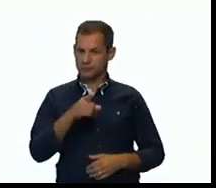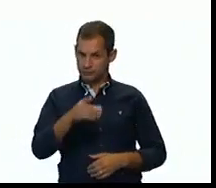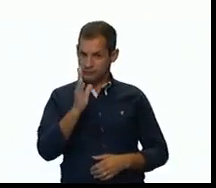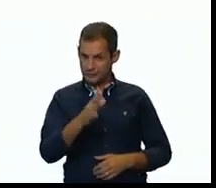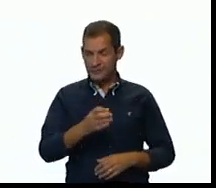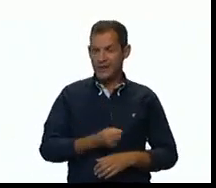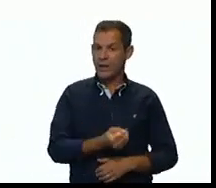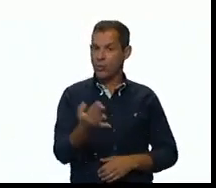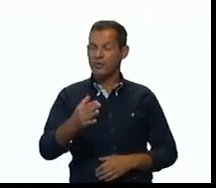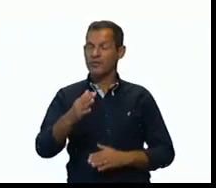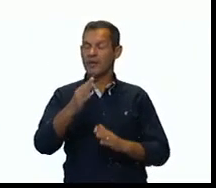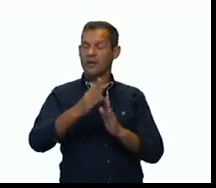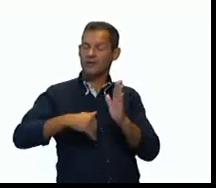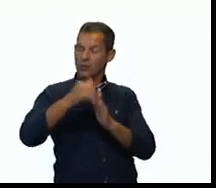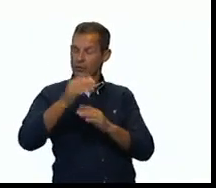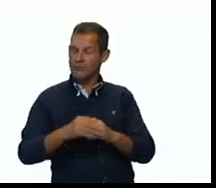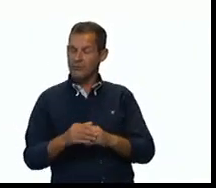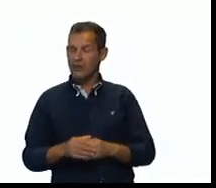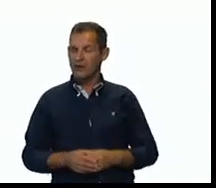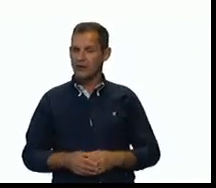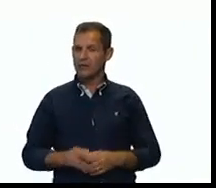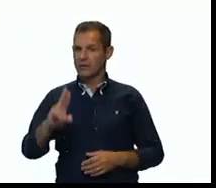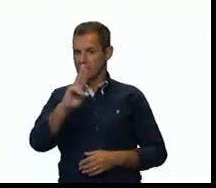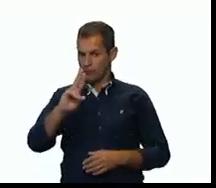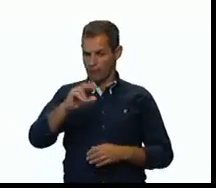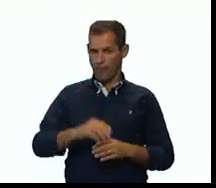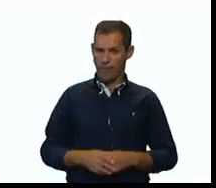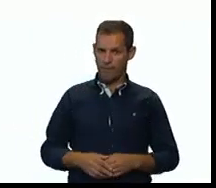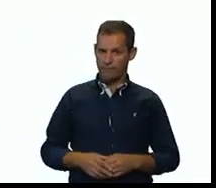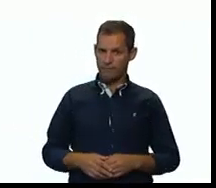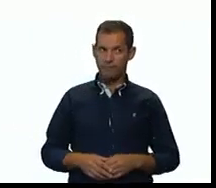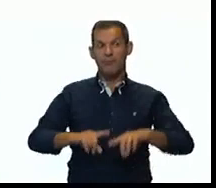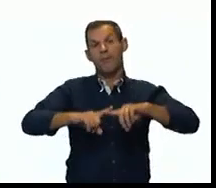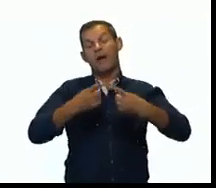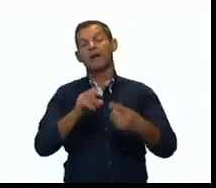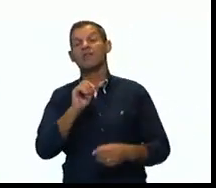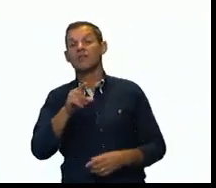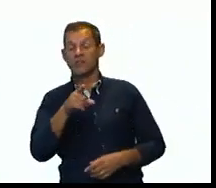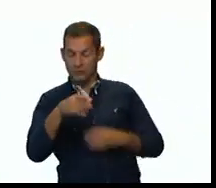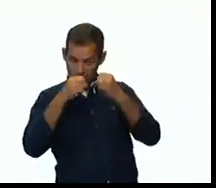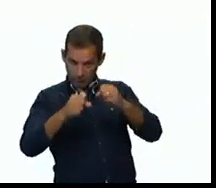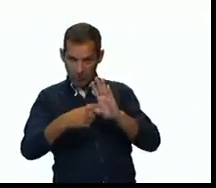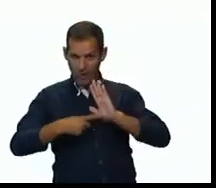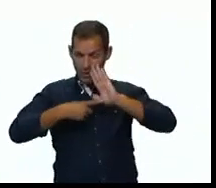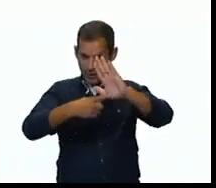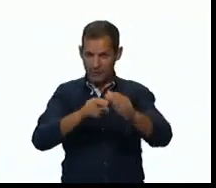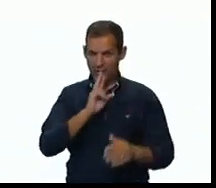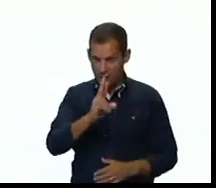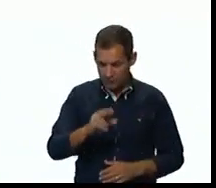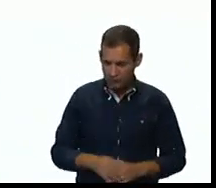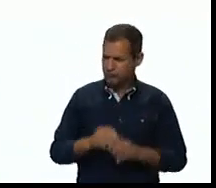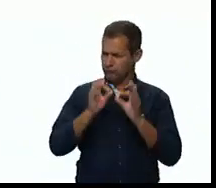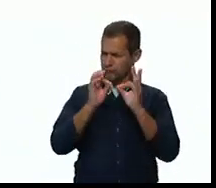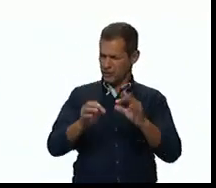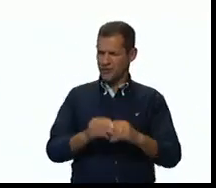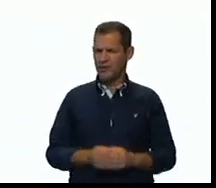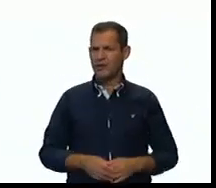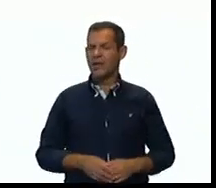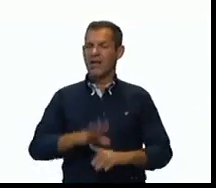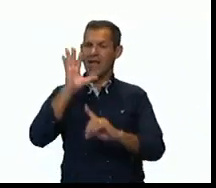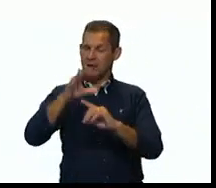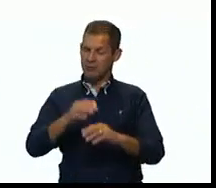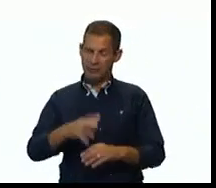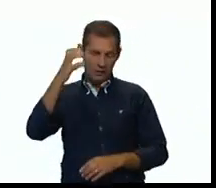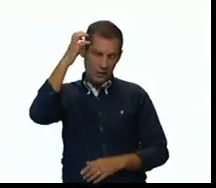já quantificou o volume aproximado de tinta a ser utilizado, mas para que você possa apresentar um resultado preciso sobre o impacto